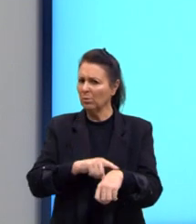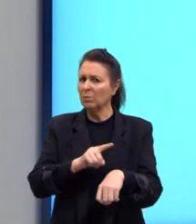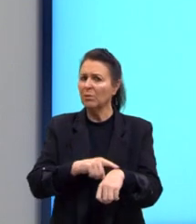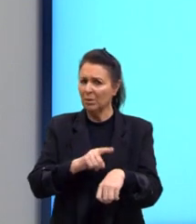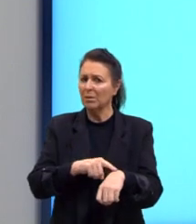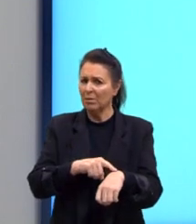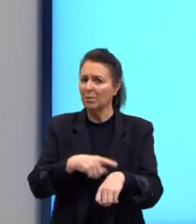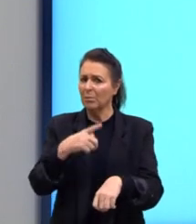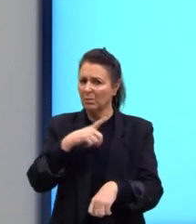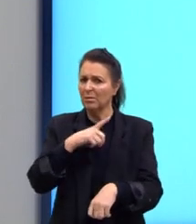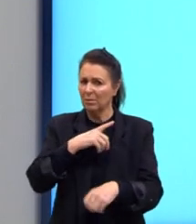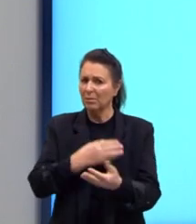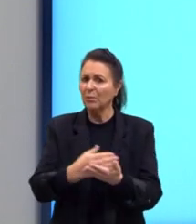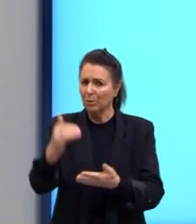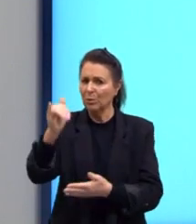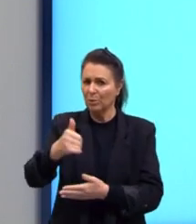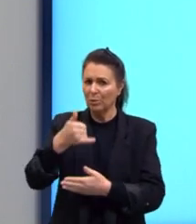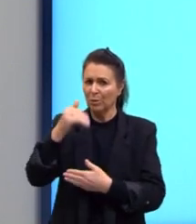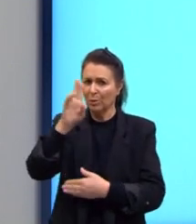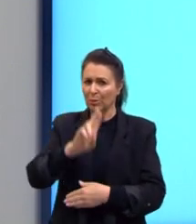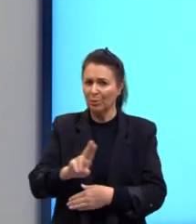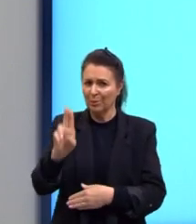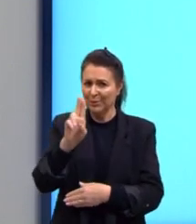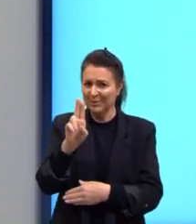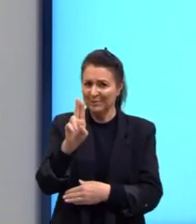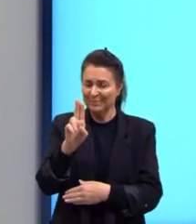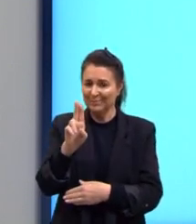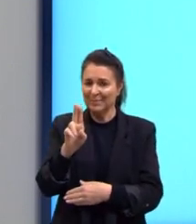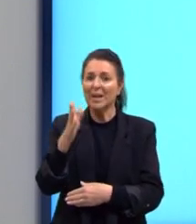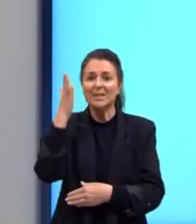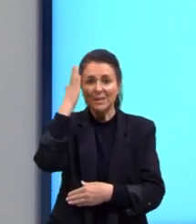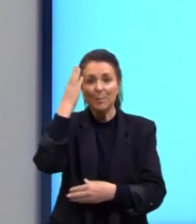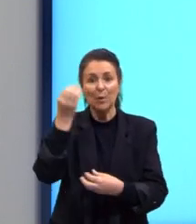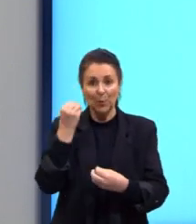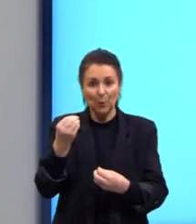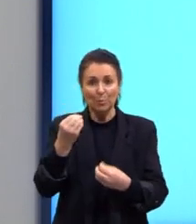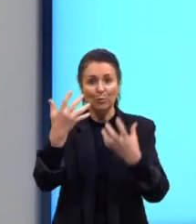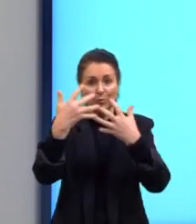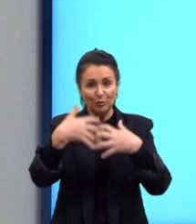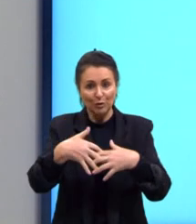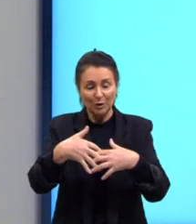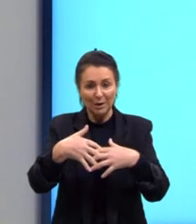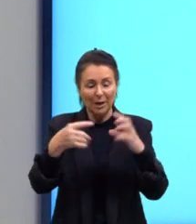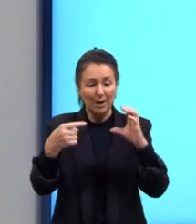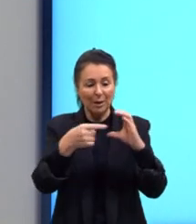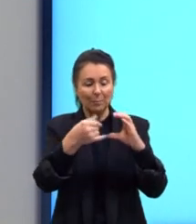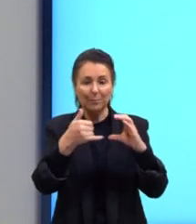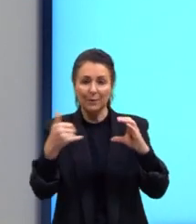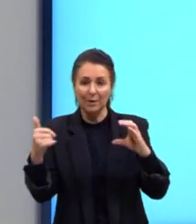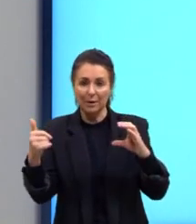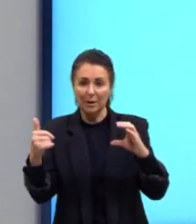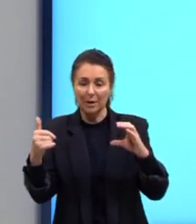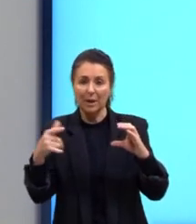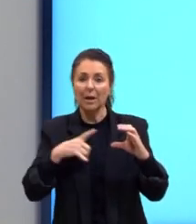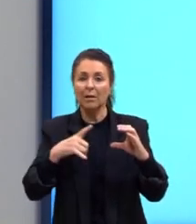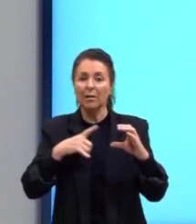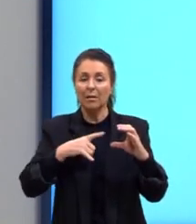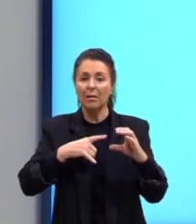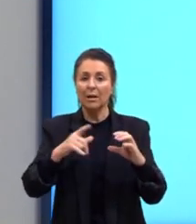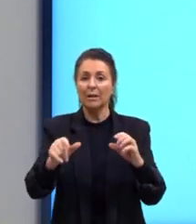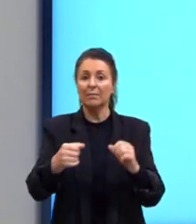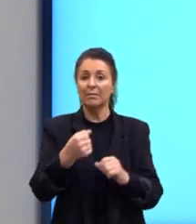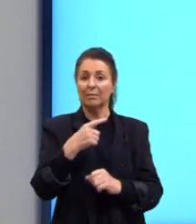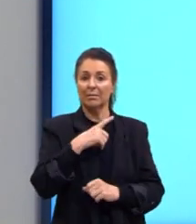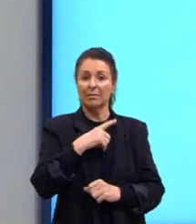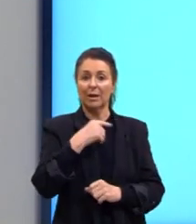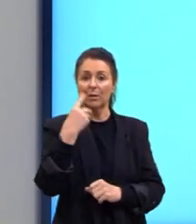teu celular em mãos Então você sabe como funciona aspiras toda a pilha é um dispositivo que possui